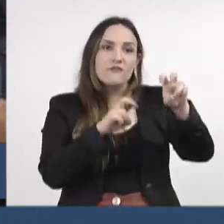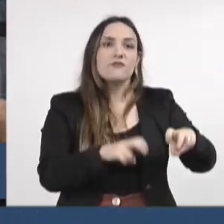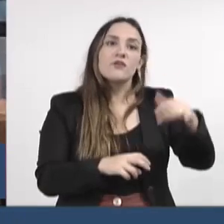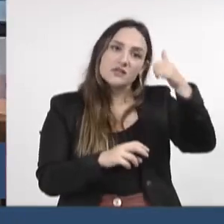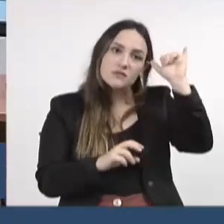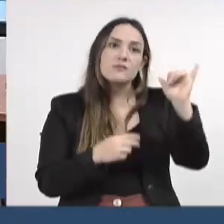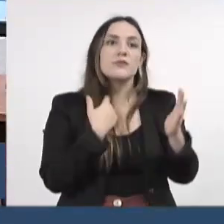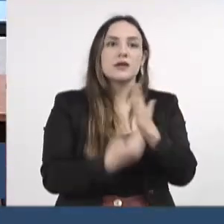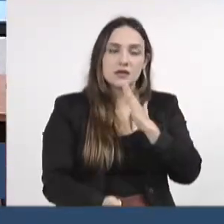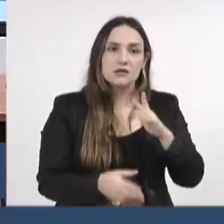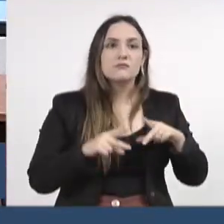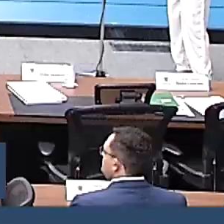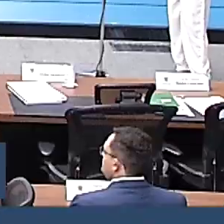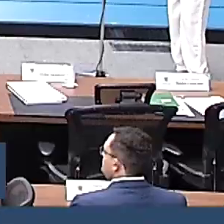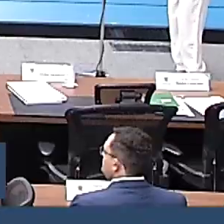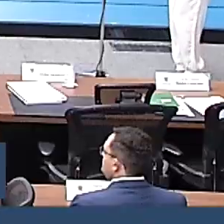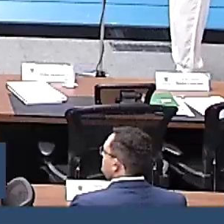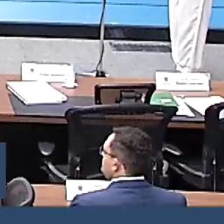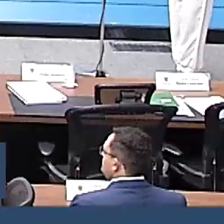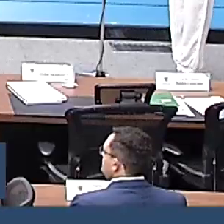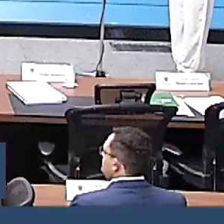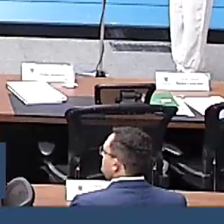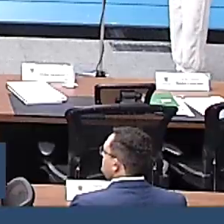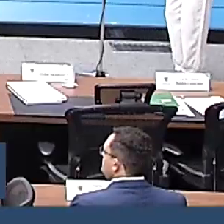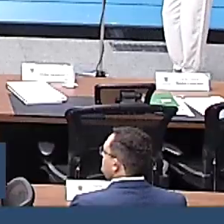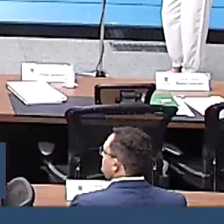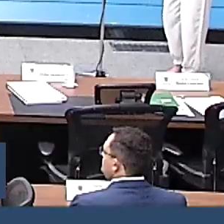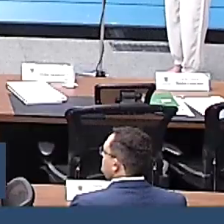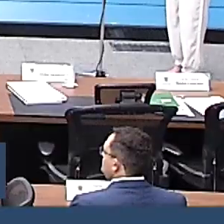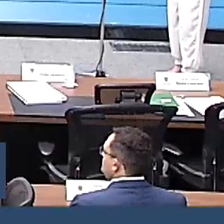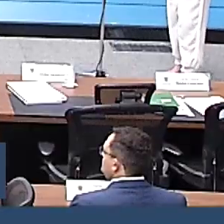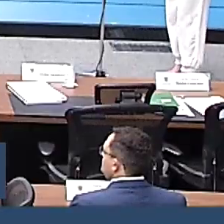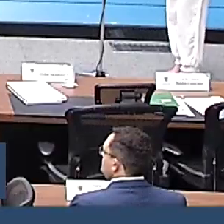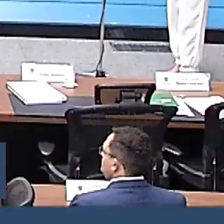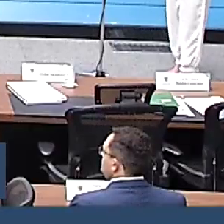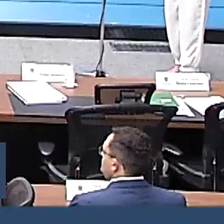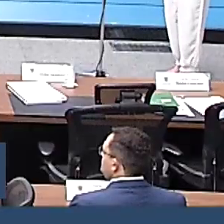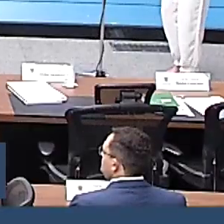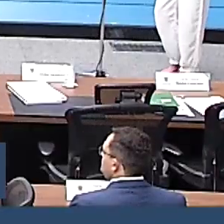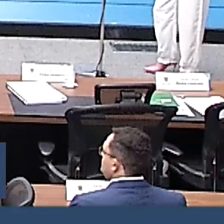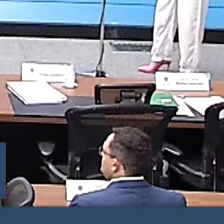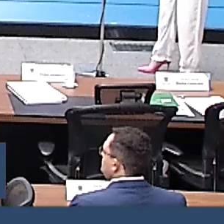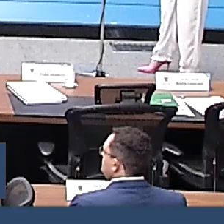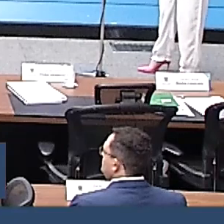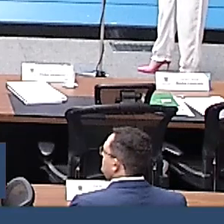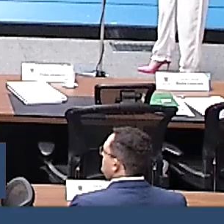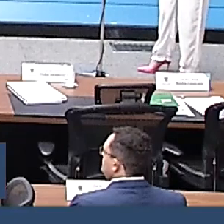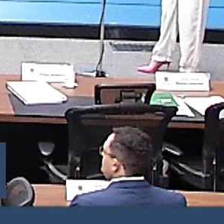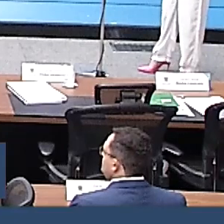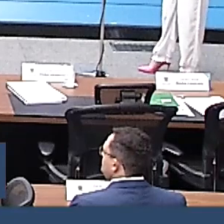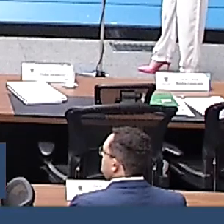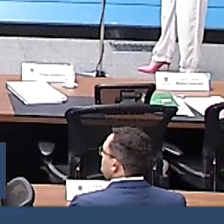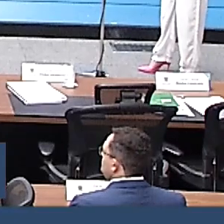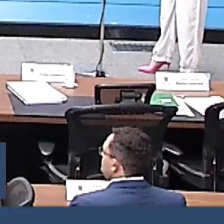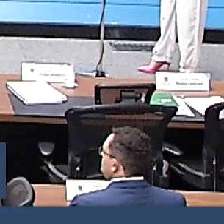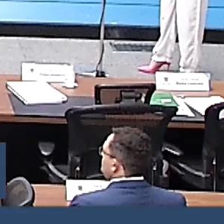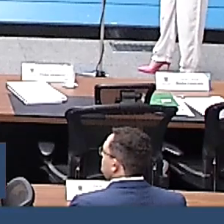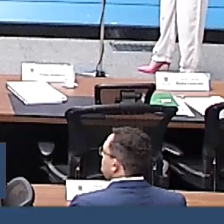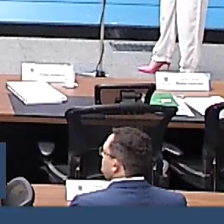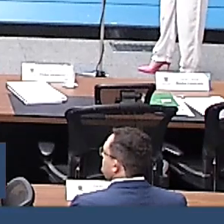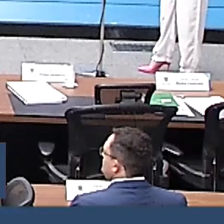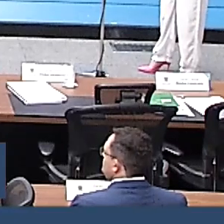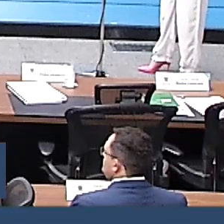absolutamente nada a ver com isso, né? Então, PEC 132, nós temos aqui no Estado o FEPAT, que é o Fundo Estadual para Aquisição de